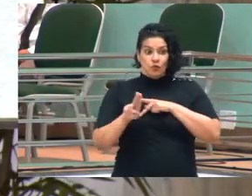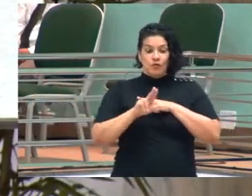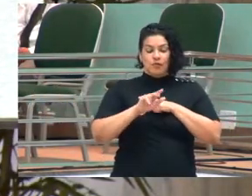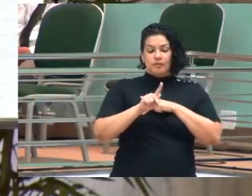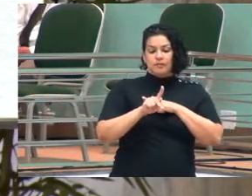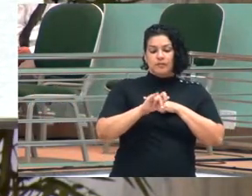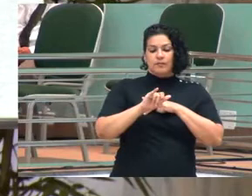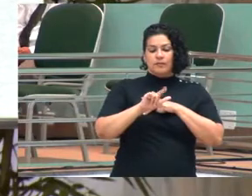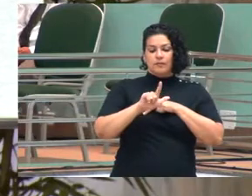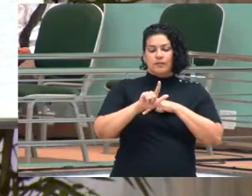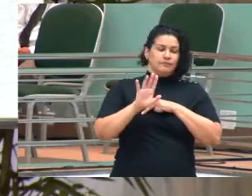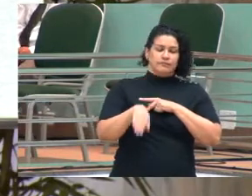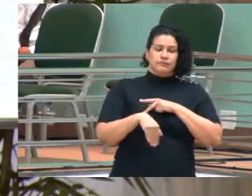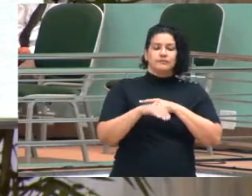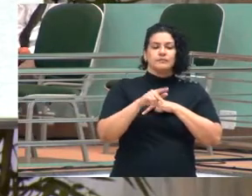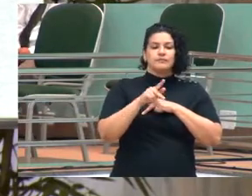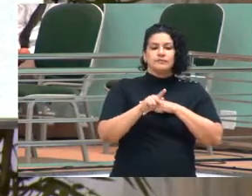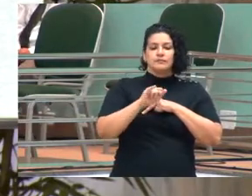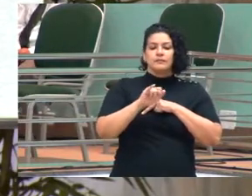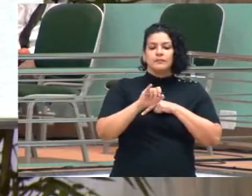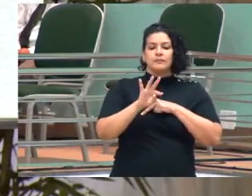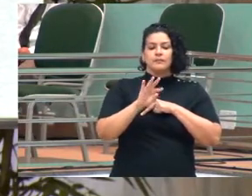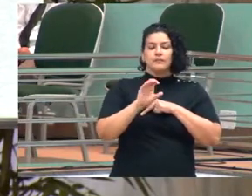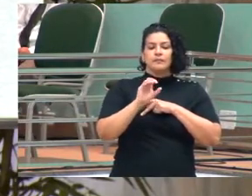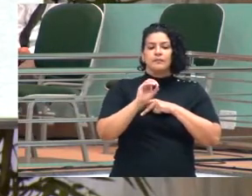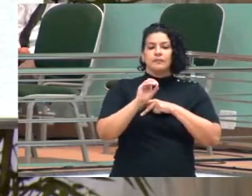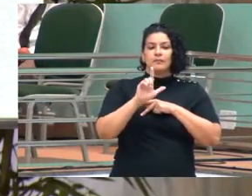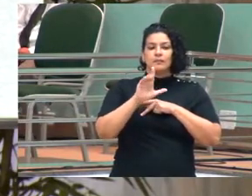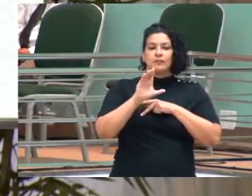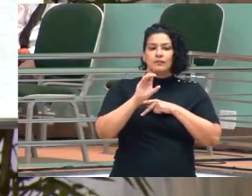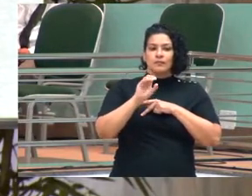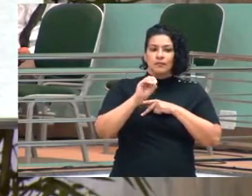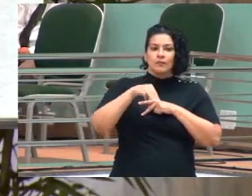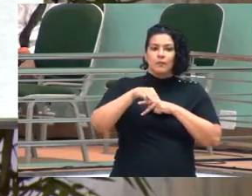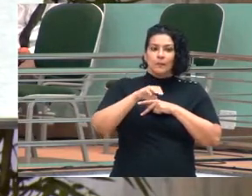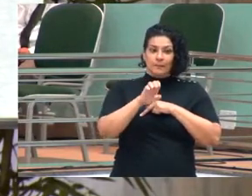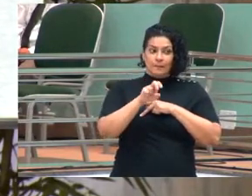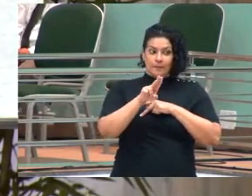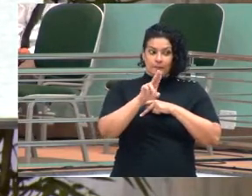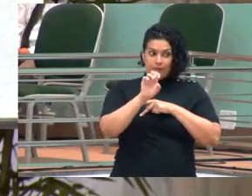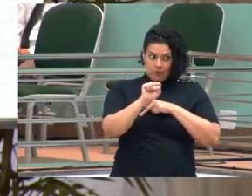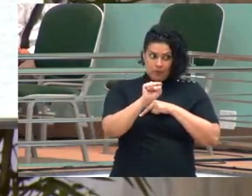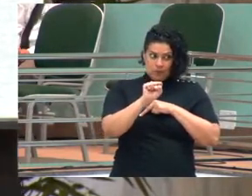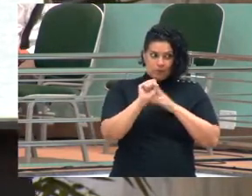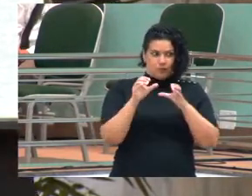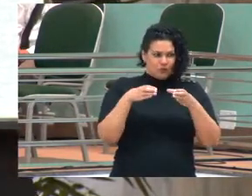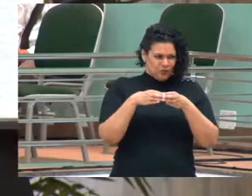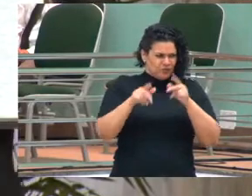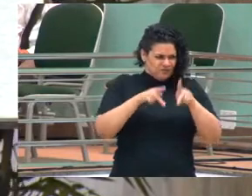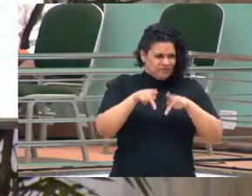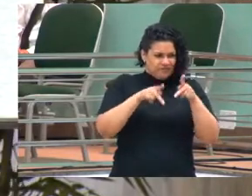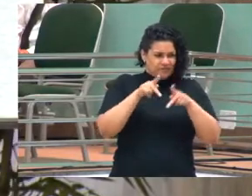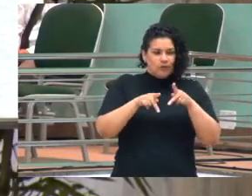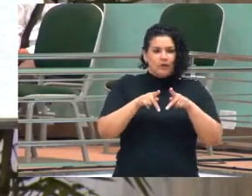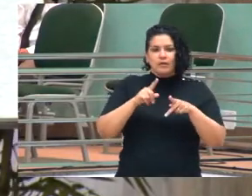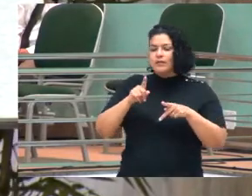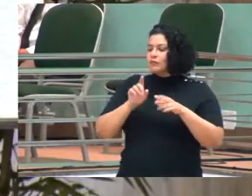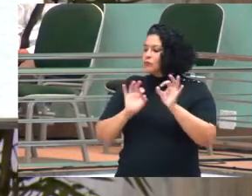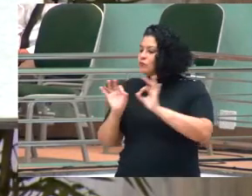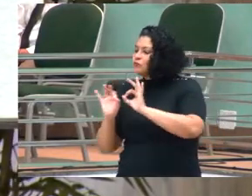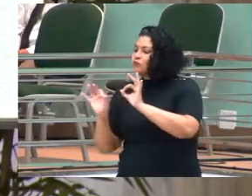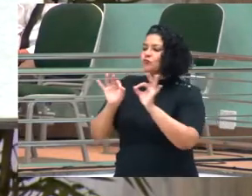a administração da região para os sacerdotes no templo. Não proibiram a gente de cultuar e de sacrificar.